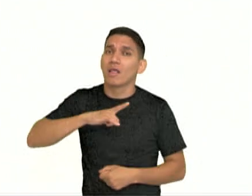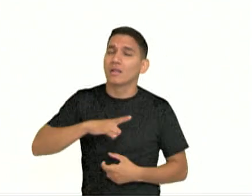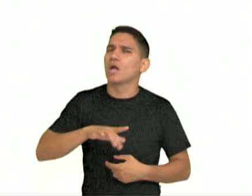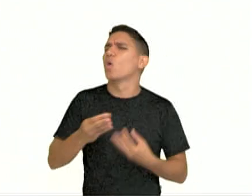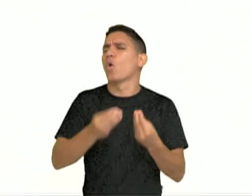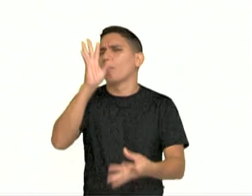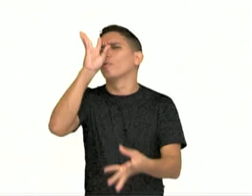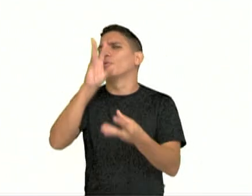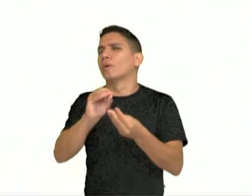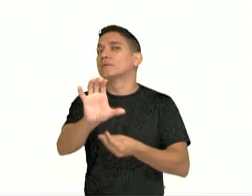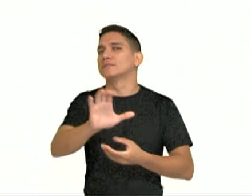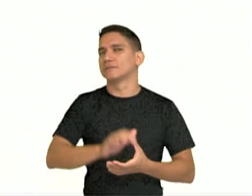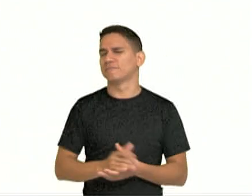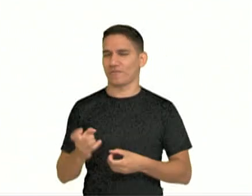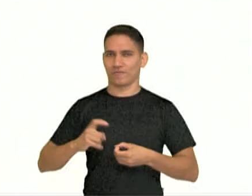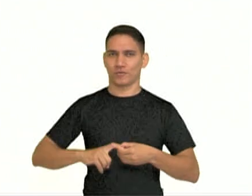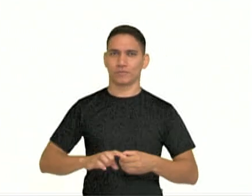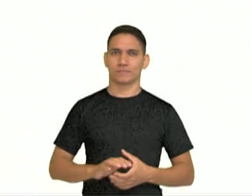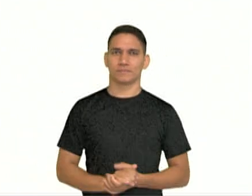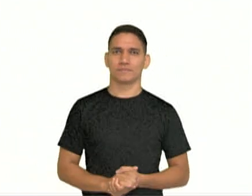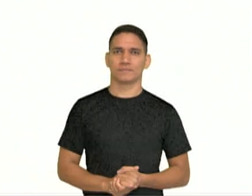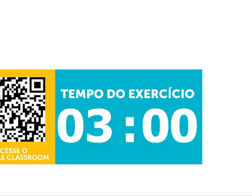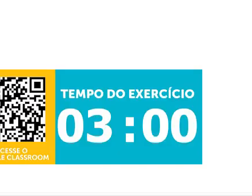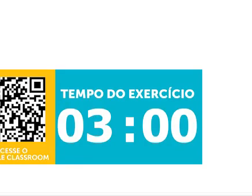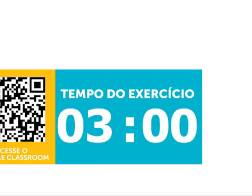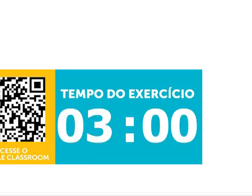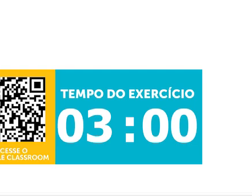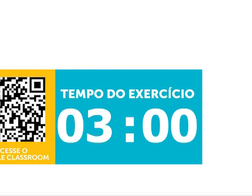chegou a essa conclusão? Já voltamos.